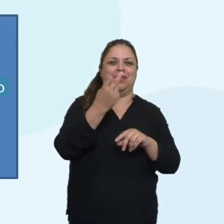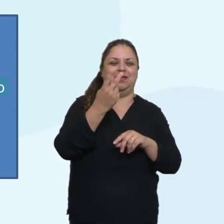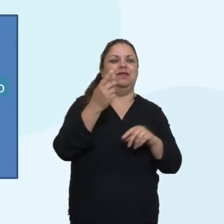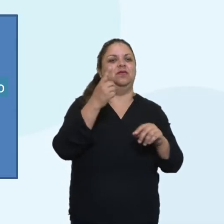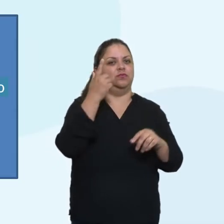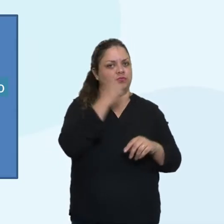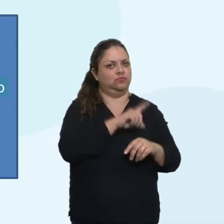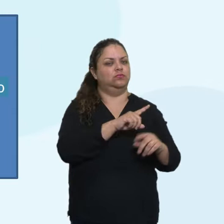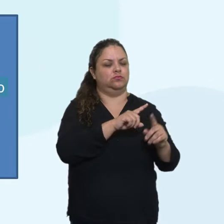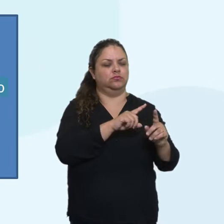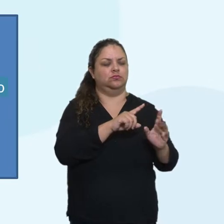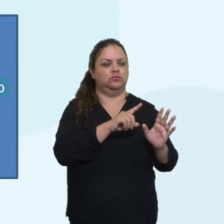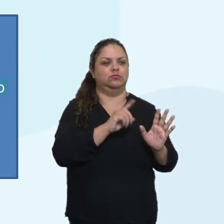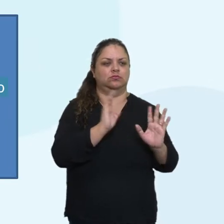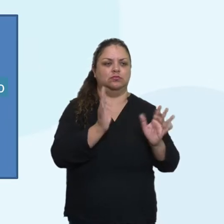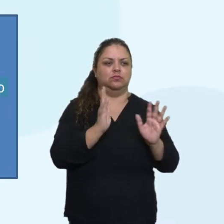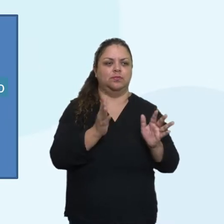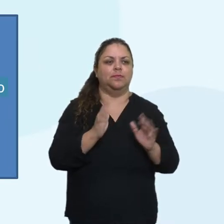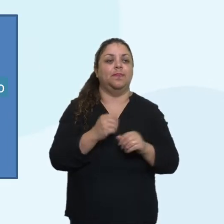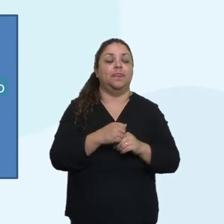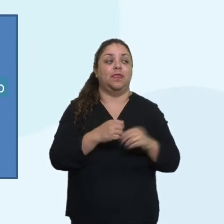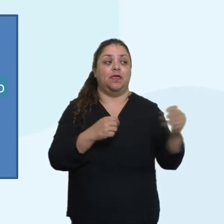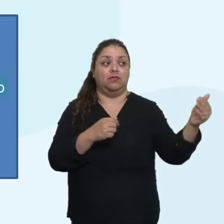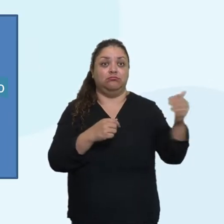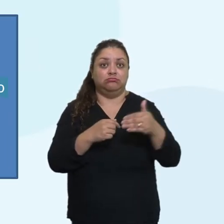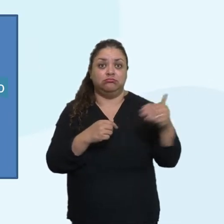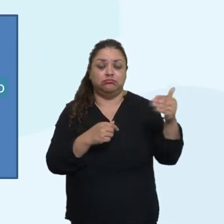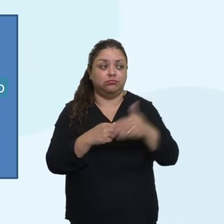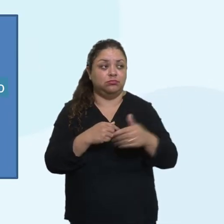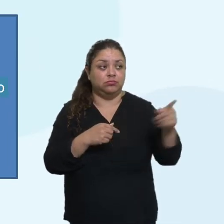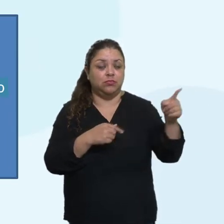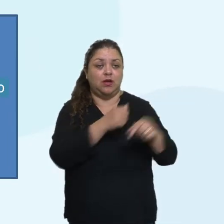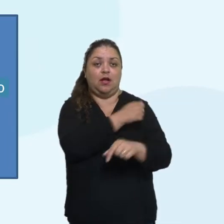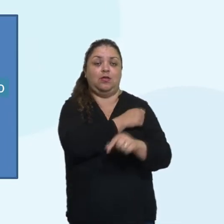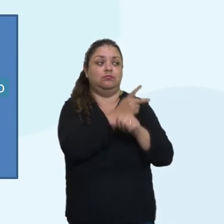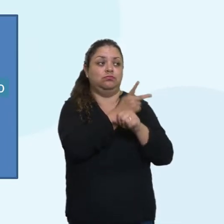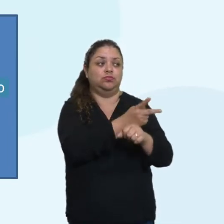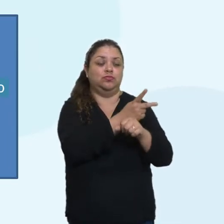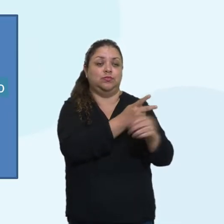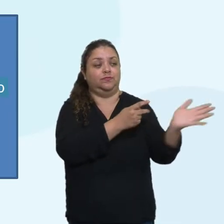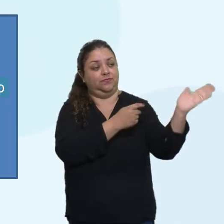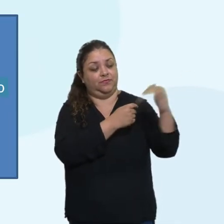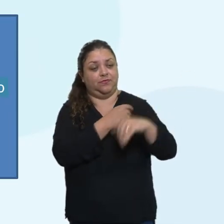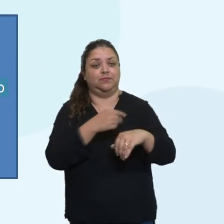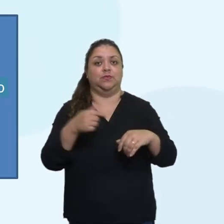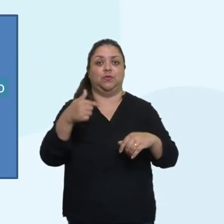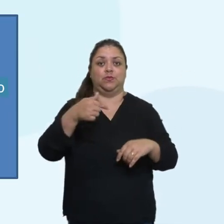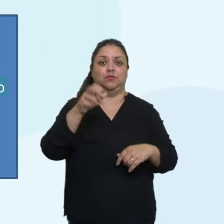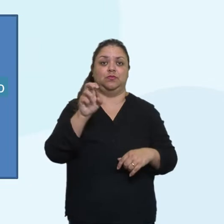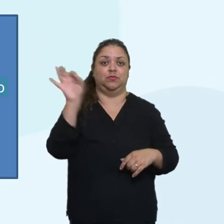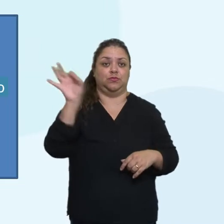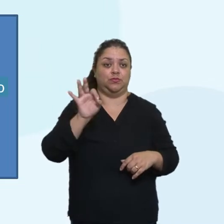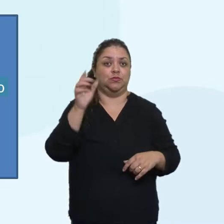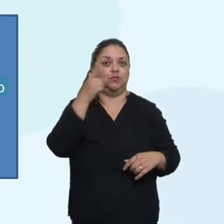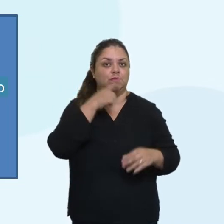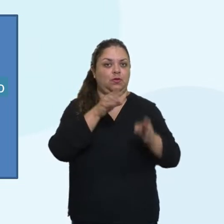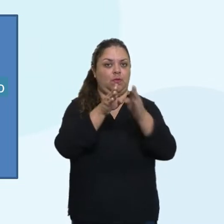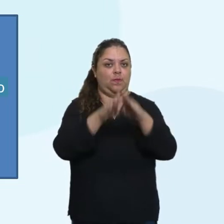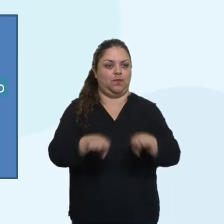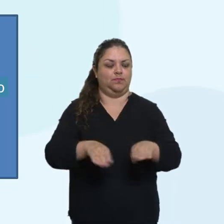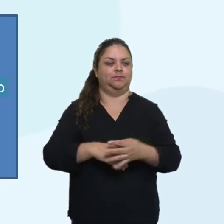para que possam atingir então 75 por cento e aí é continuar no seu percurso formativo